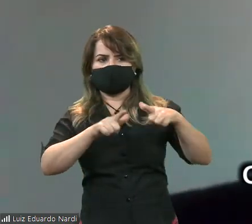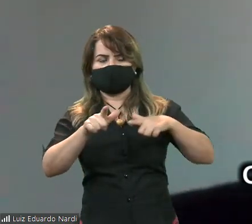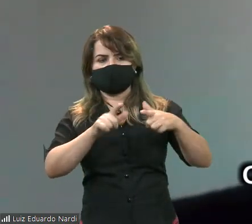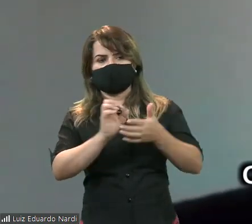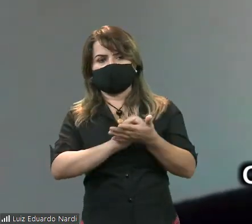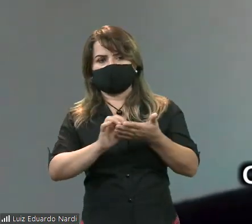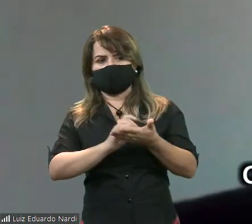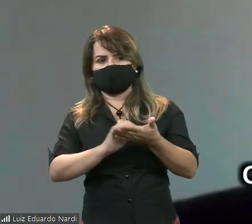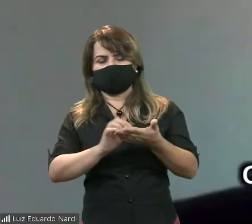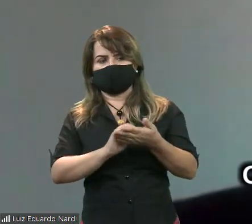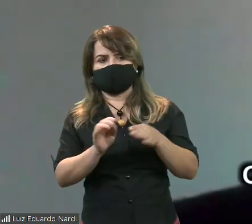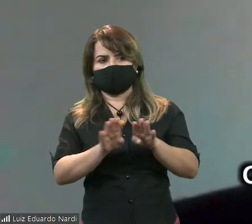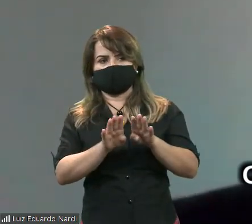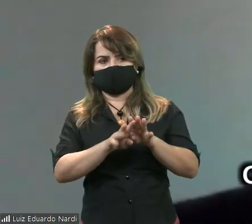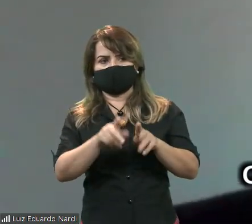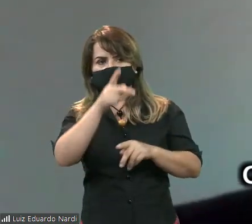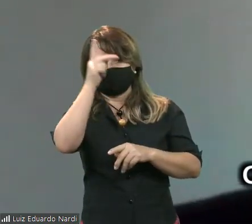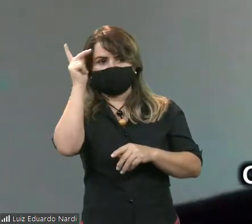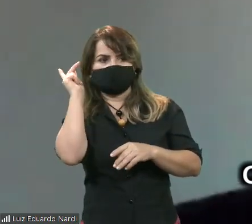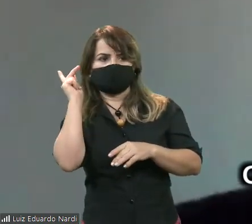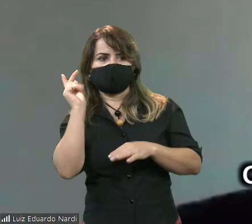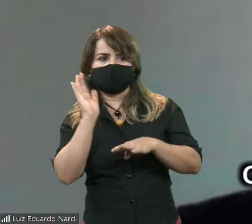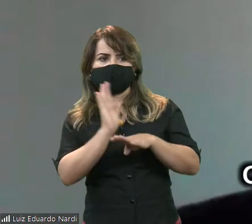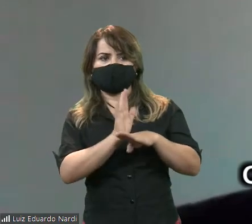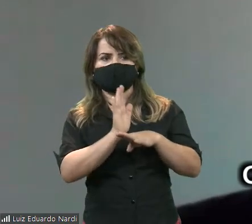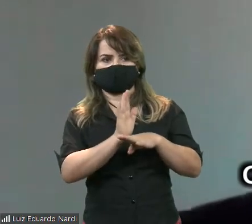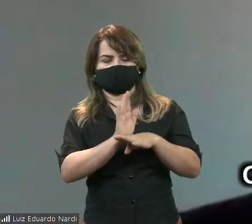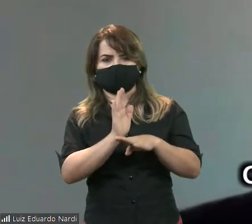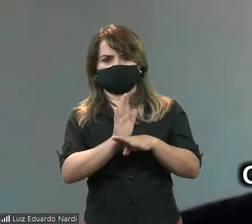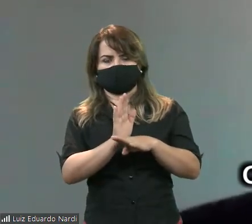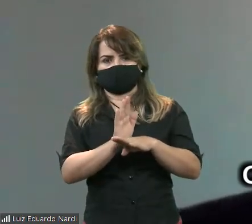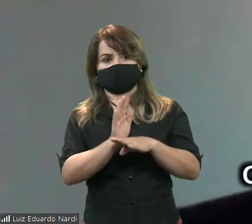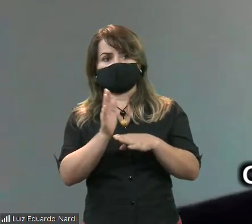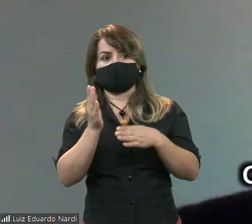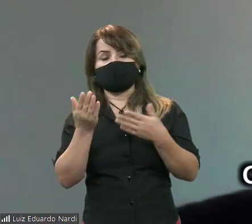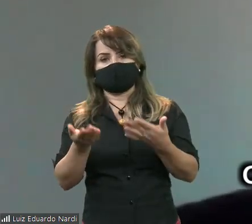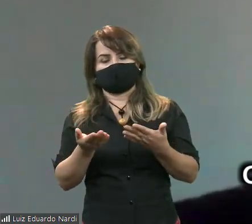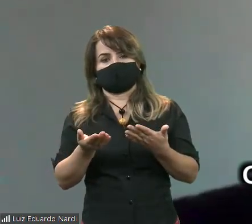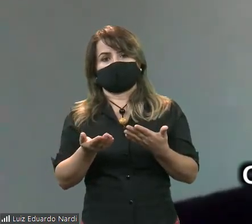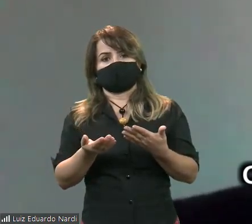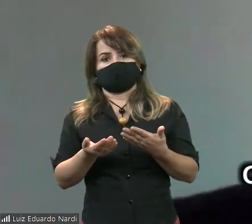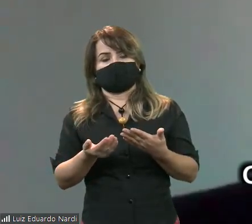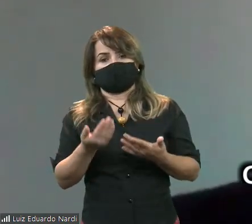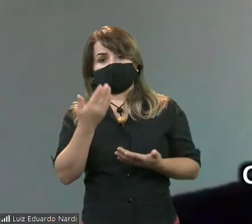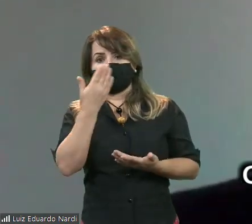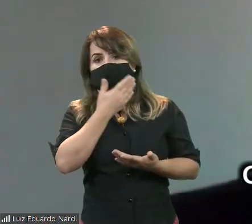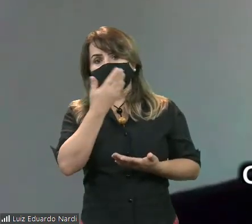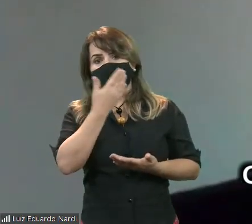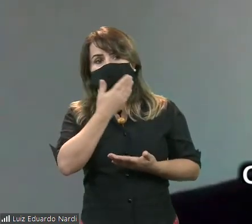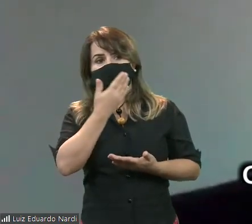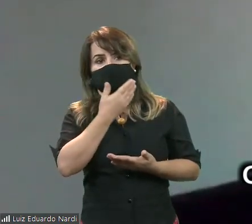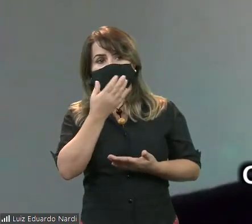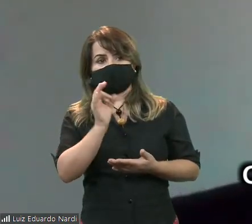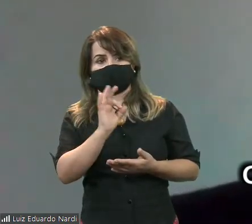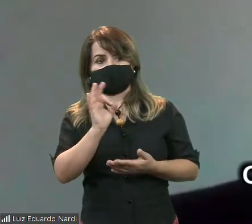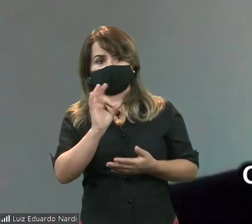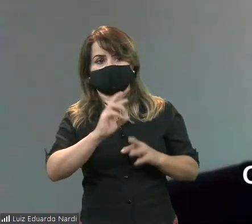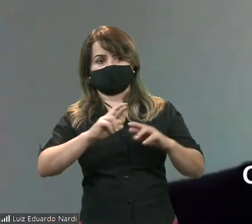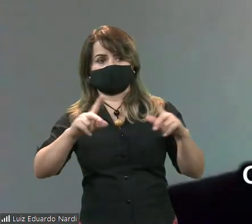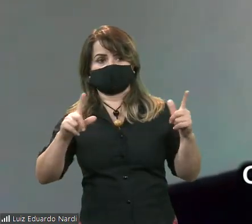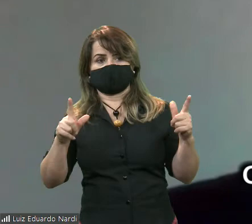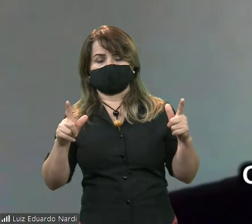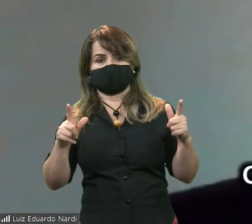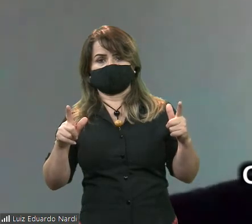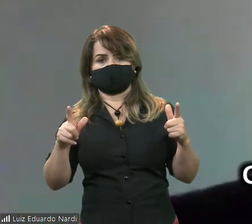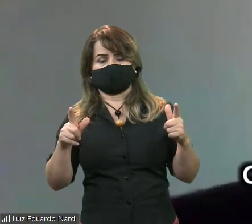seus braços. Eu não vejo, repito, não vejo razão nenhuma para que isso aconteça.